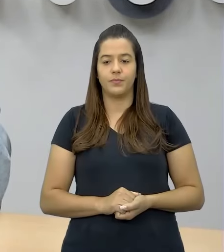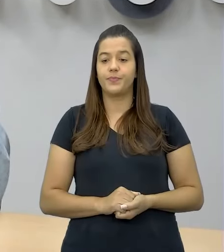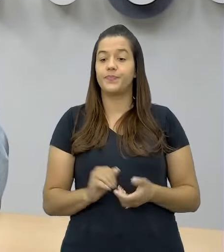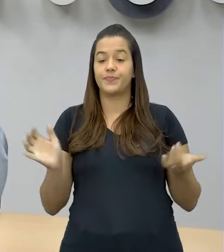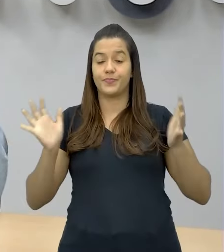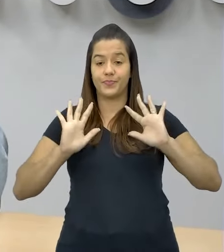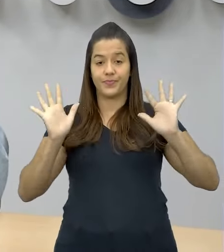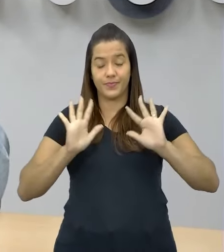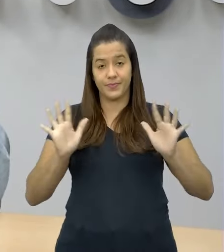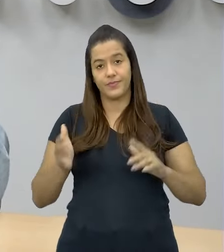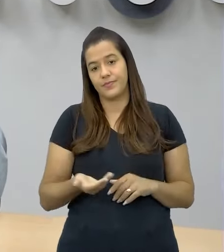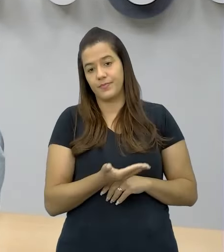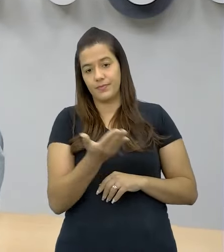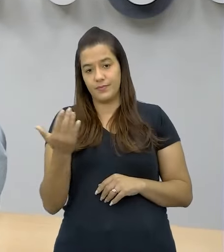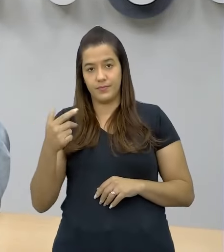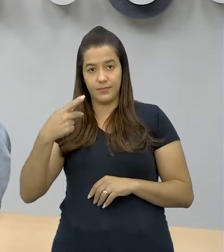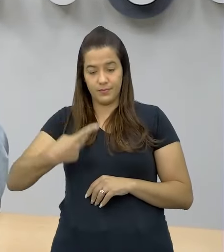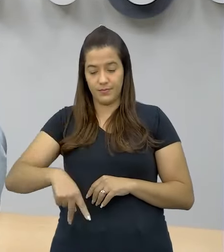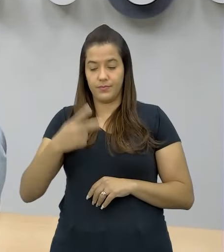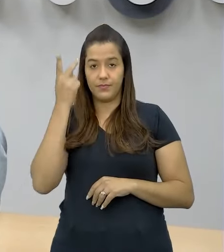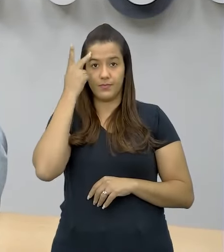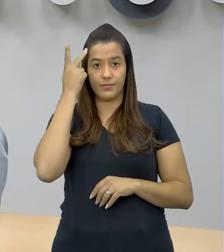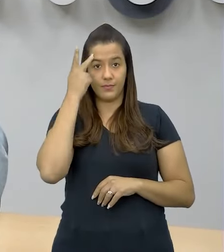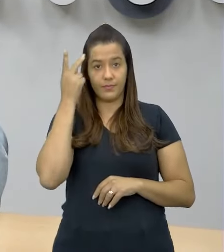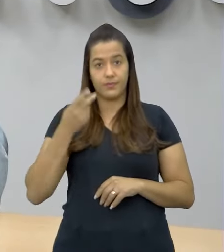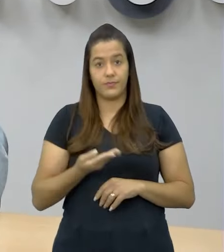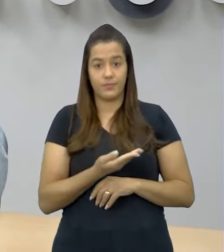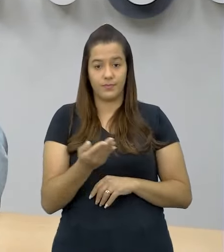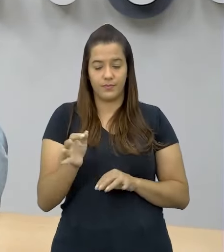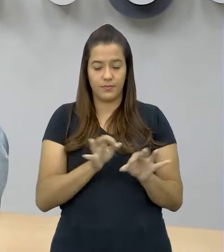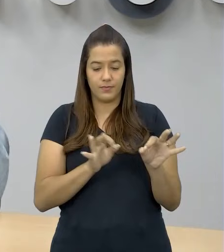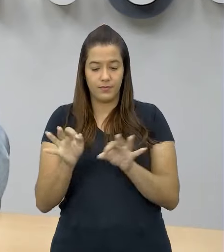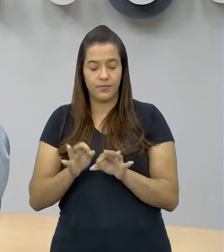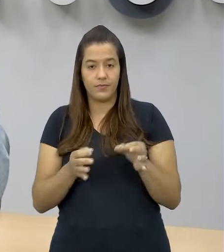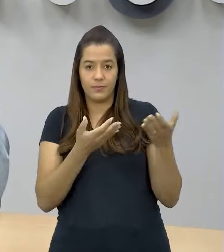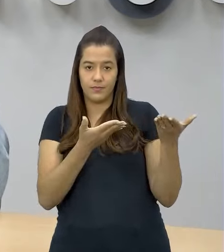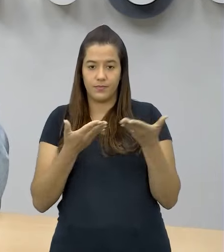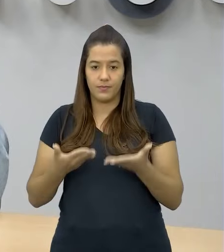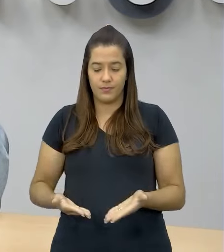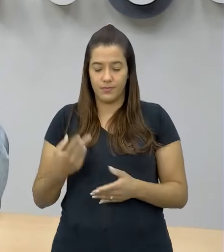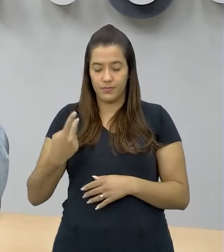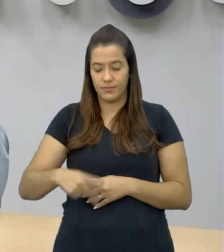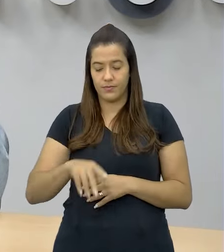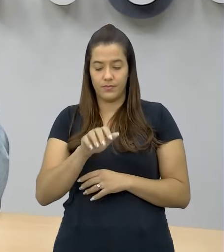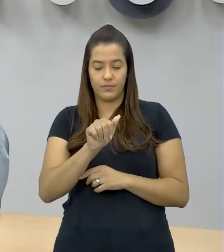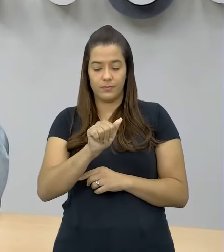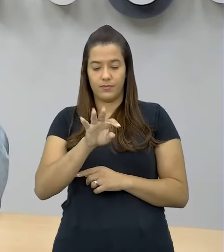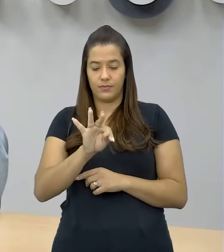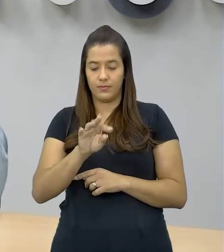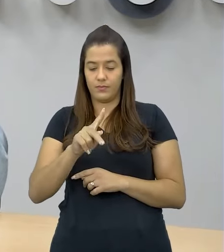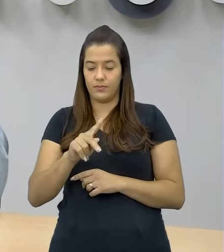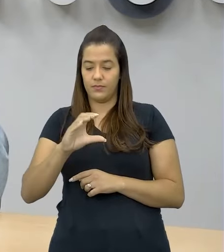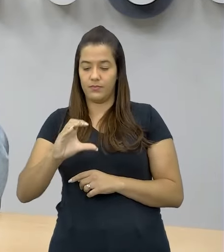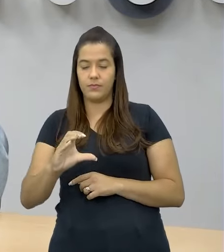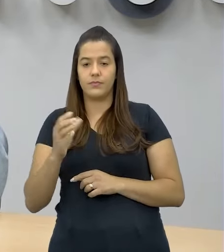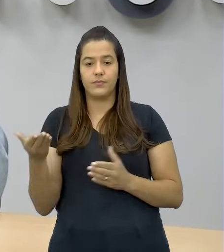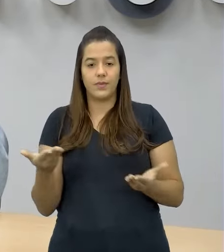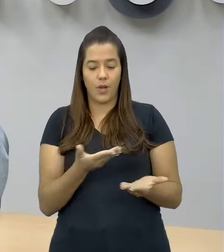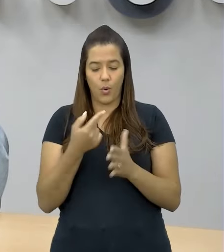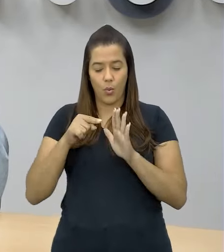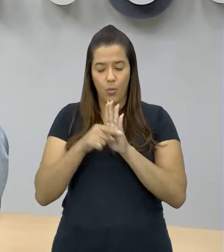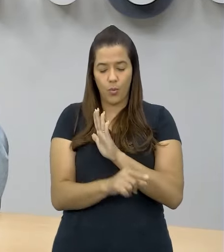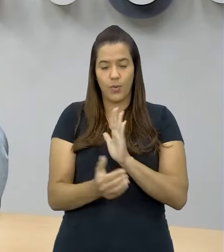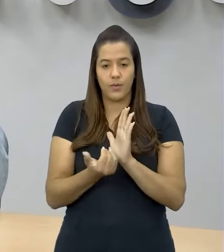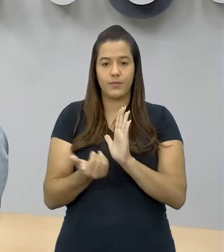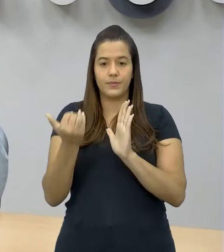Olá, professoras e professores do Estado de São Paulo, sejam bem-vindos aqui à nossa ATPC do Aprofundamento Curricular Superar